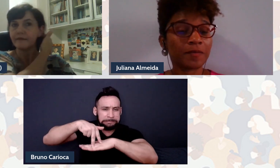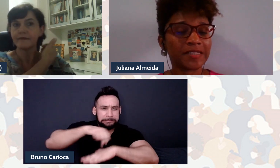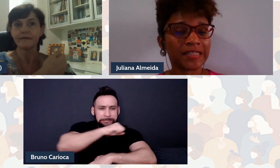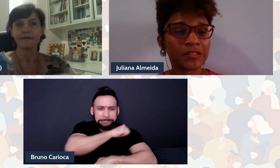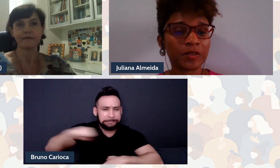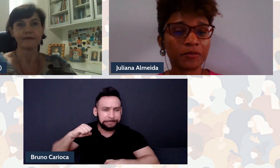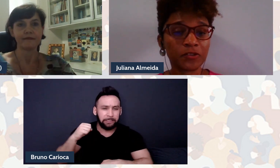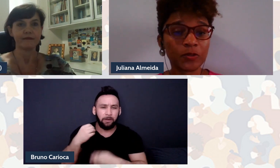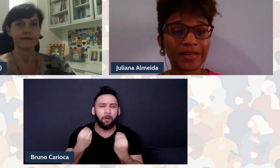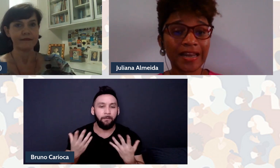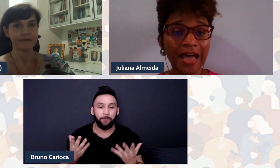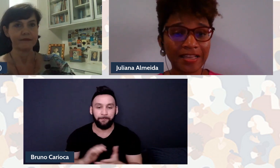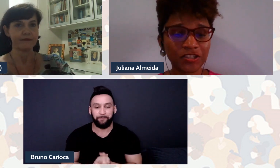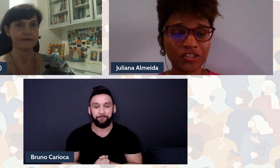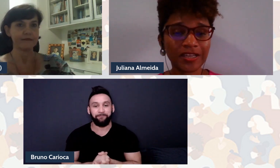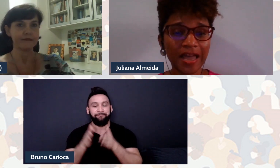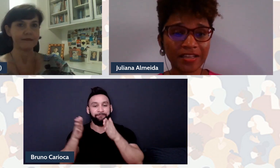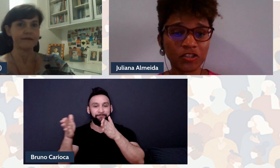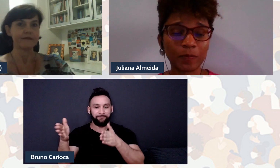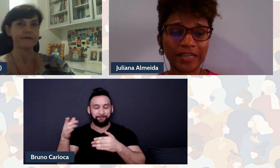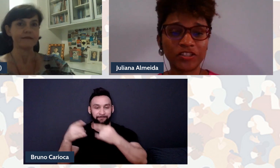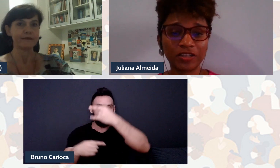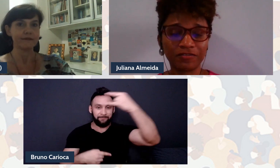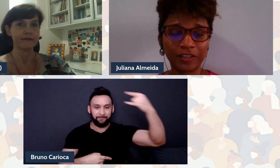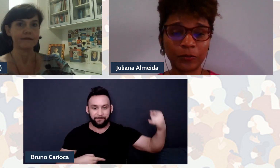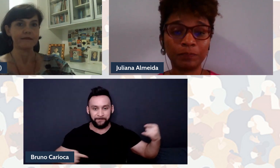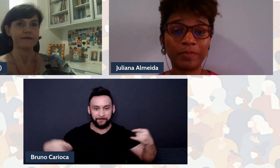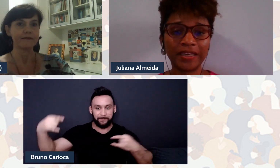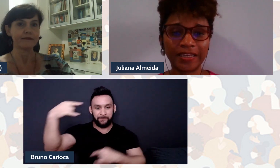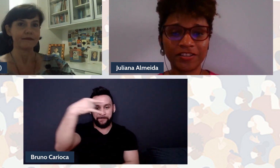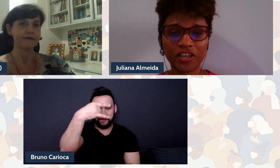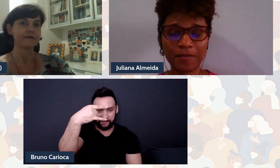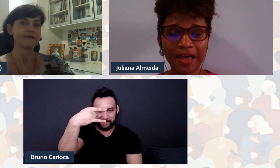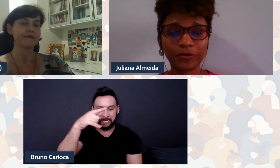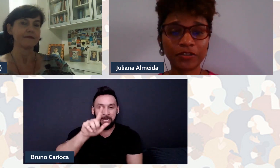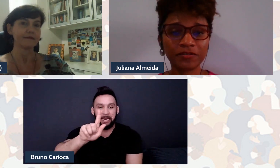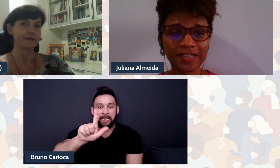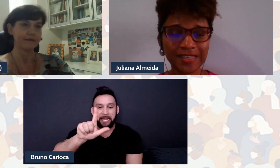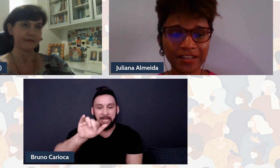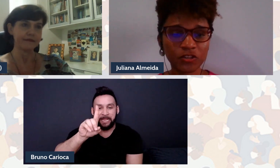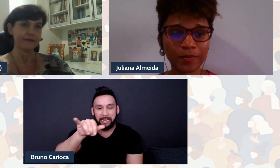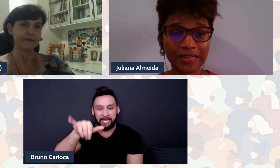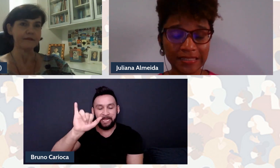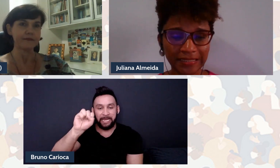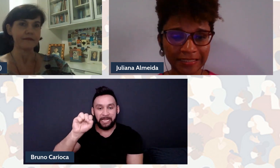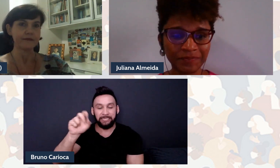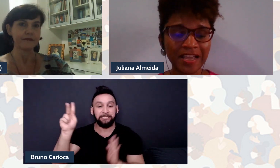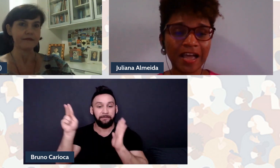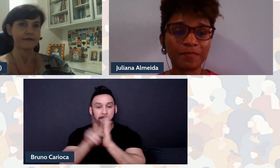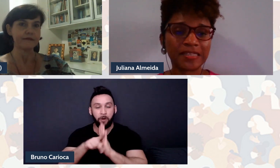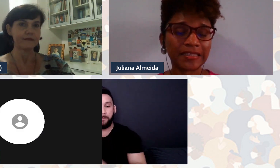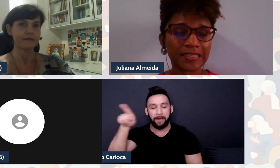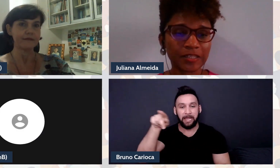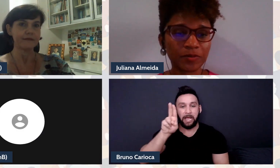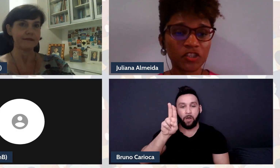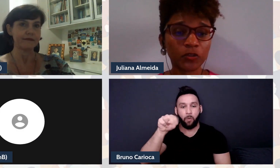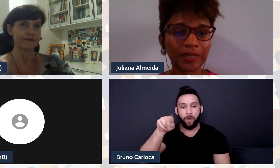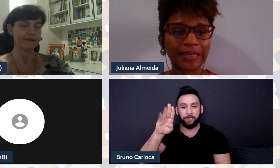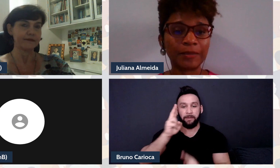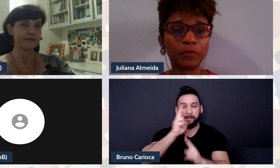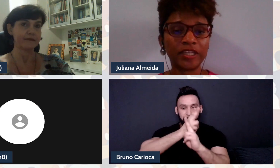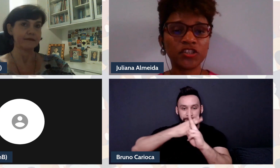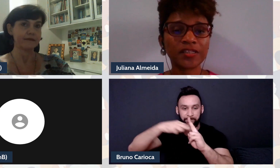vamos ver a apresentação da professora Gladys Plente Quevedo Pereira de Camargo, da Universidade de Brasília. A apresentação